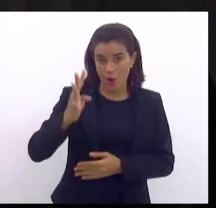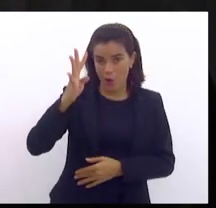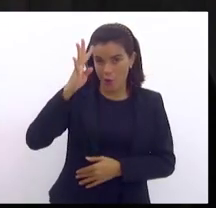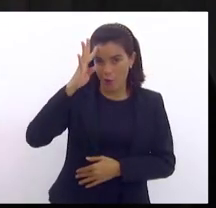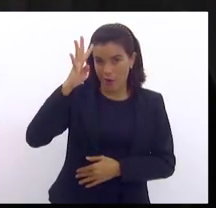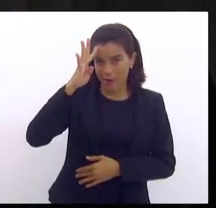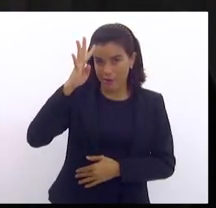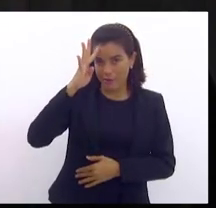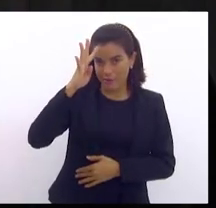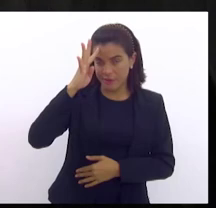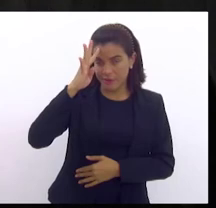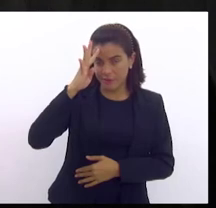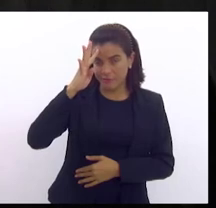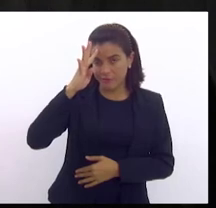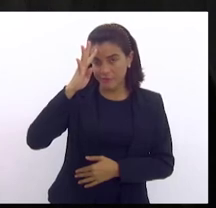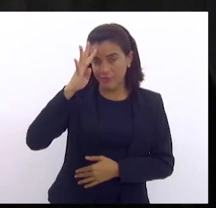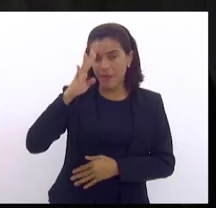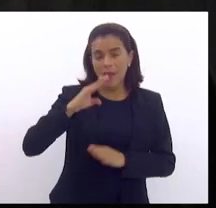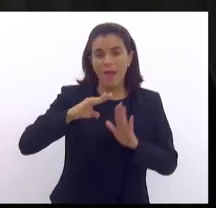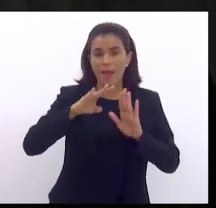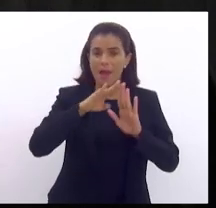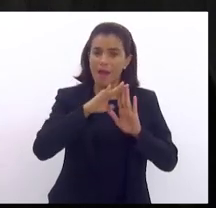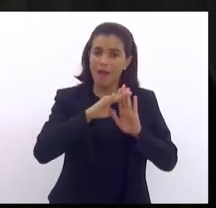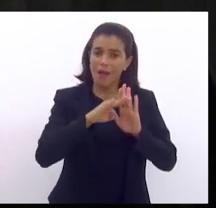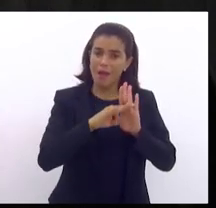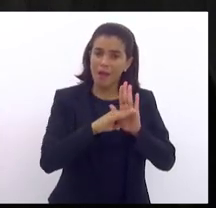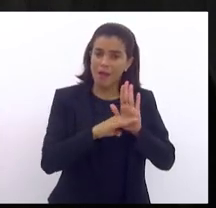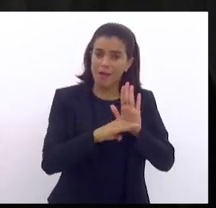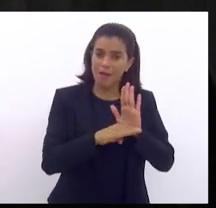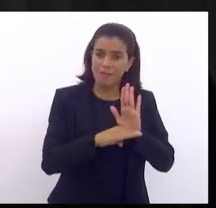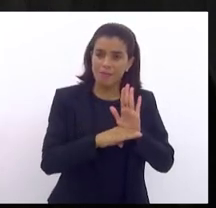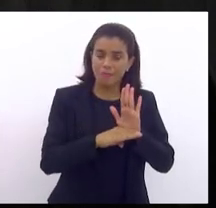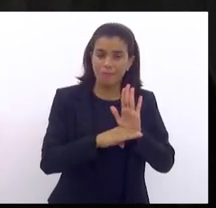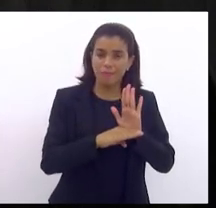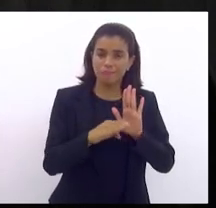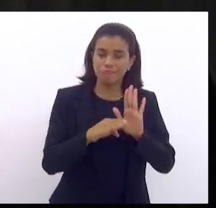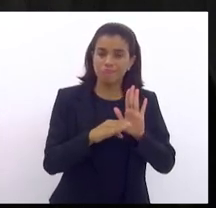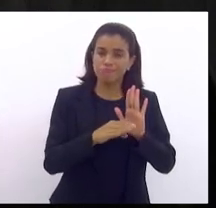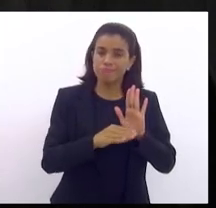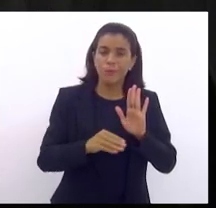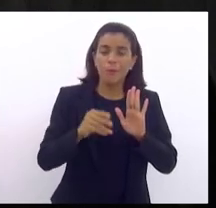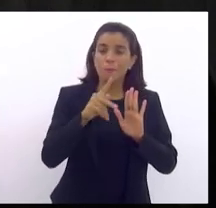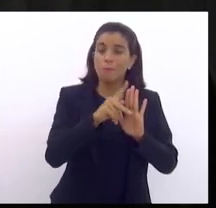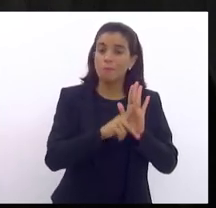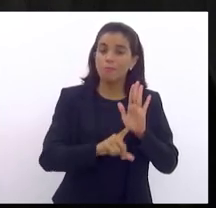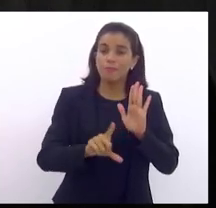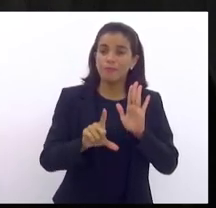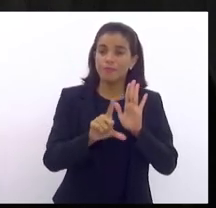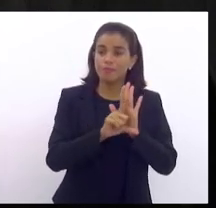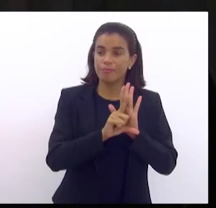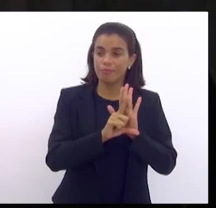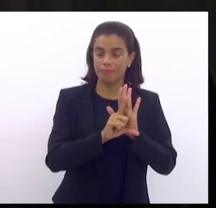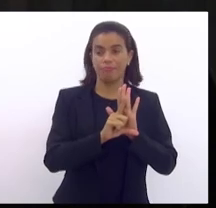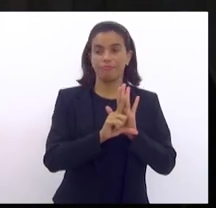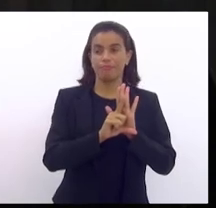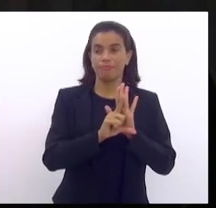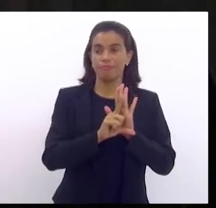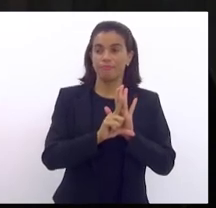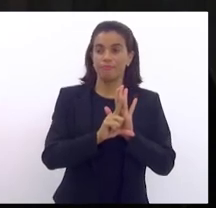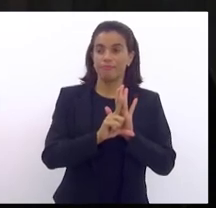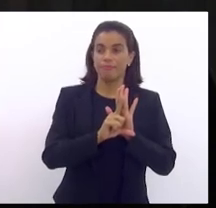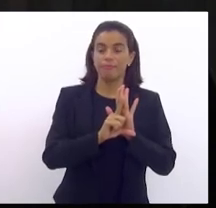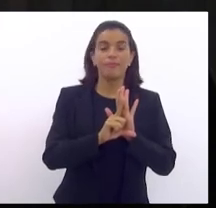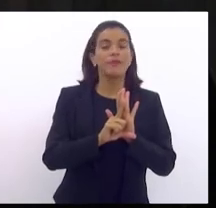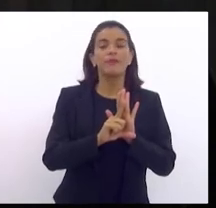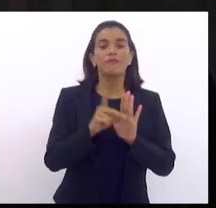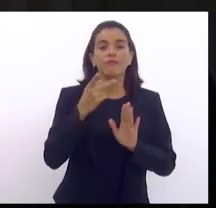quarta-feira, a pauta começa a receber projetos de lei, deputado Chico Machado, que